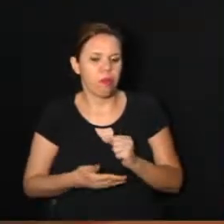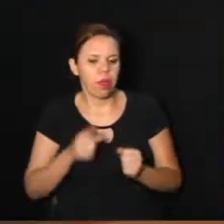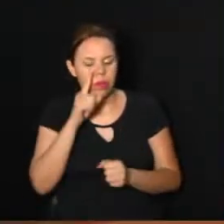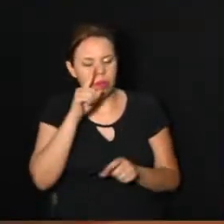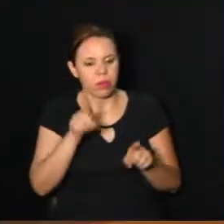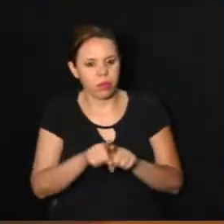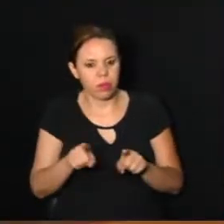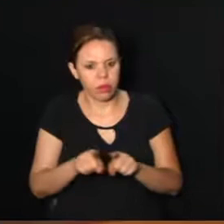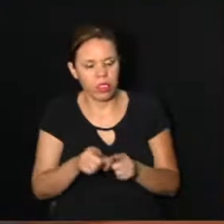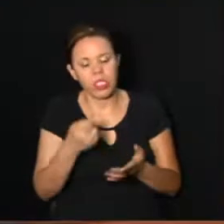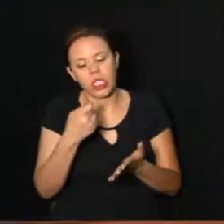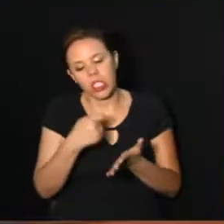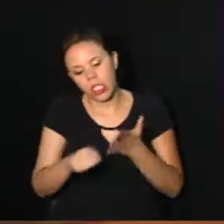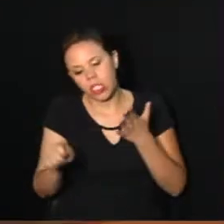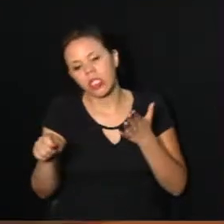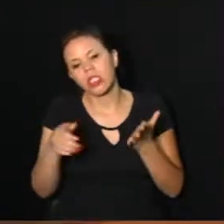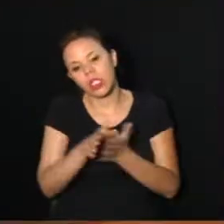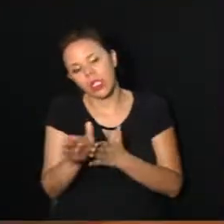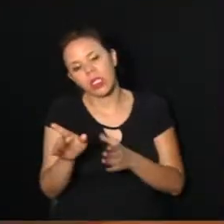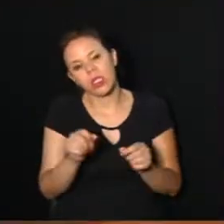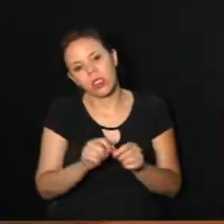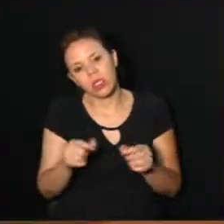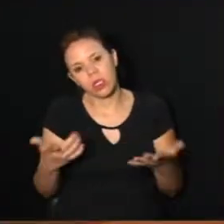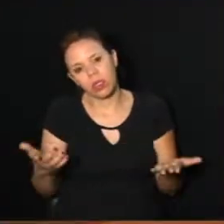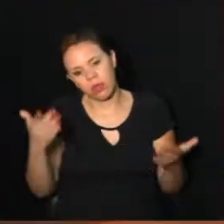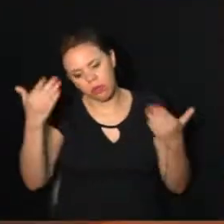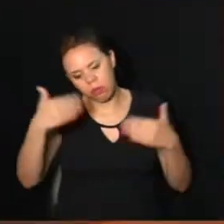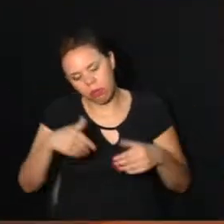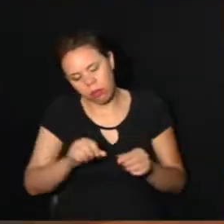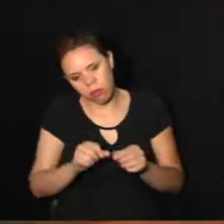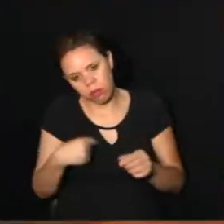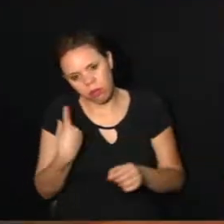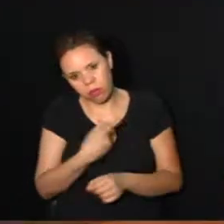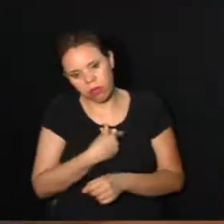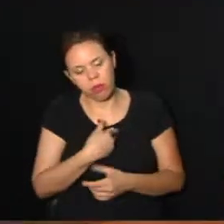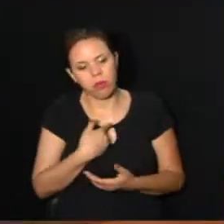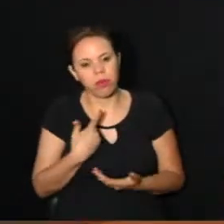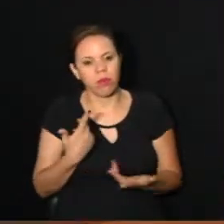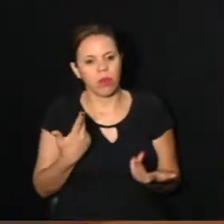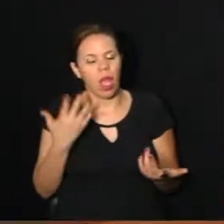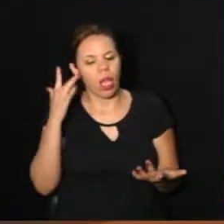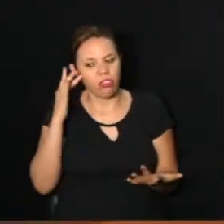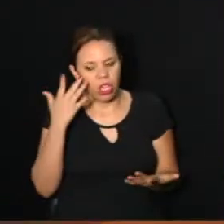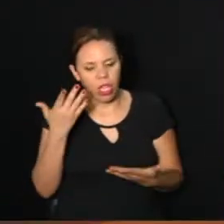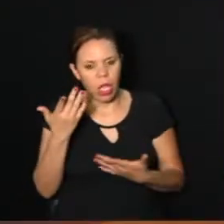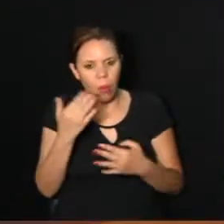alvará emitido. Porque, se nós tratarmos de maneira igual,